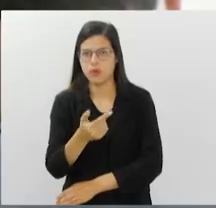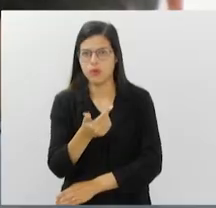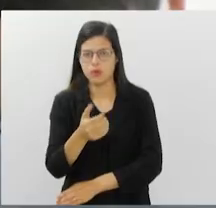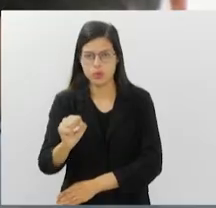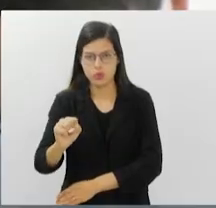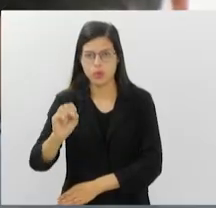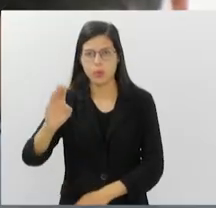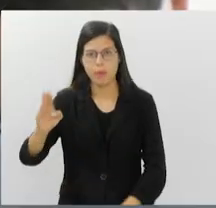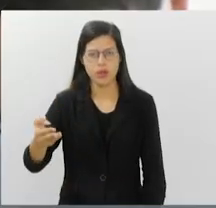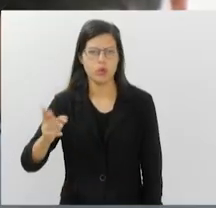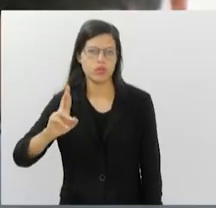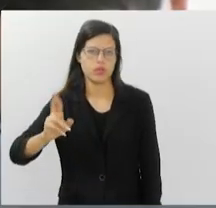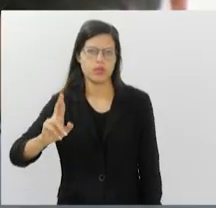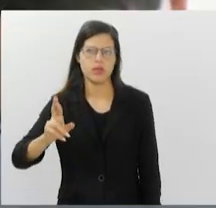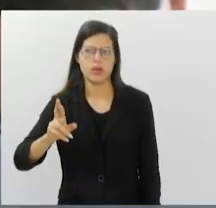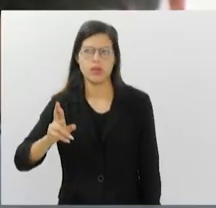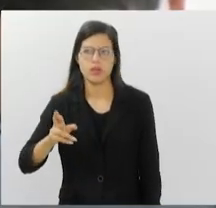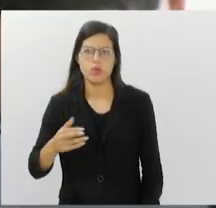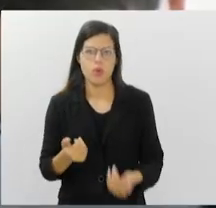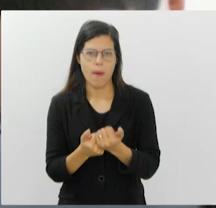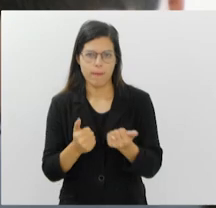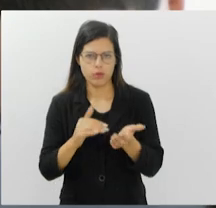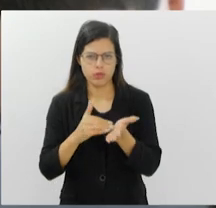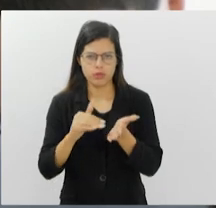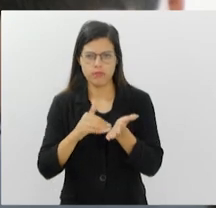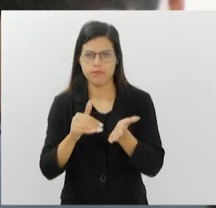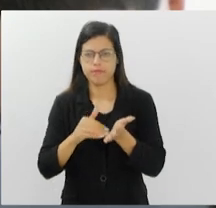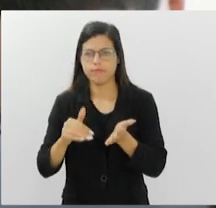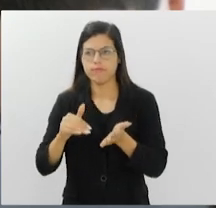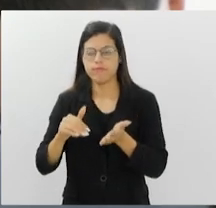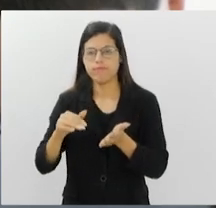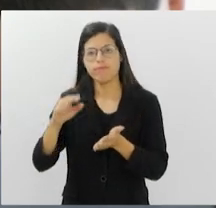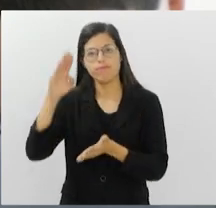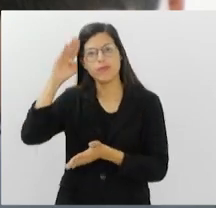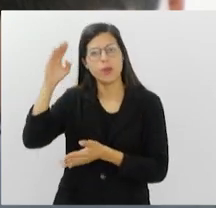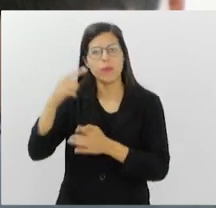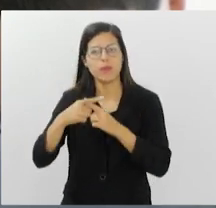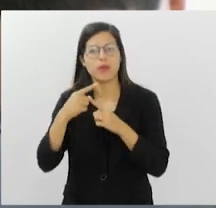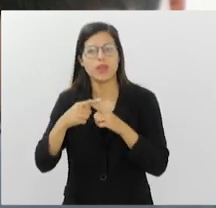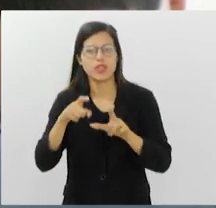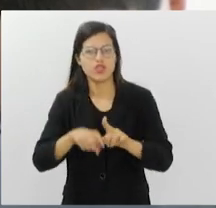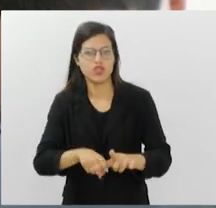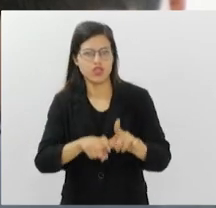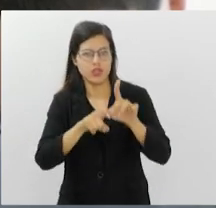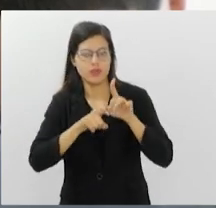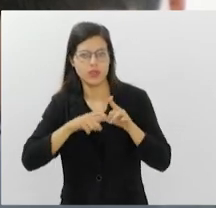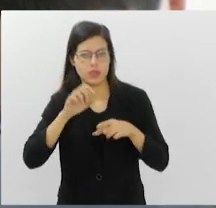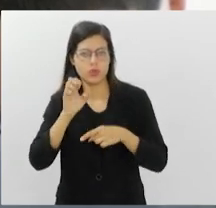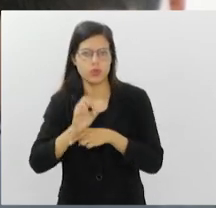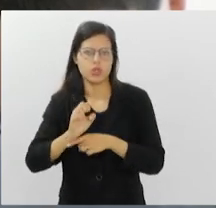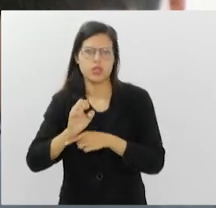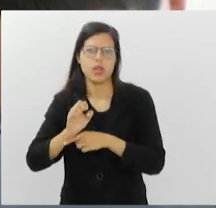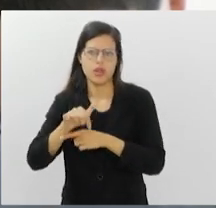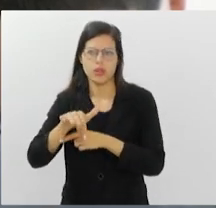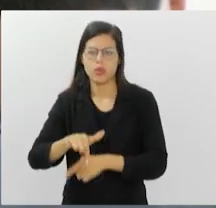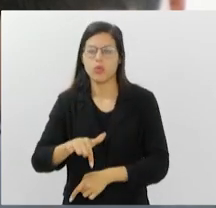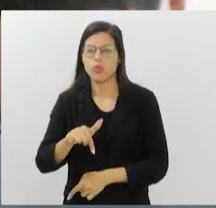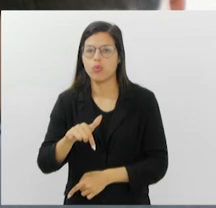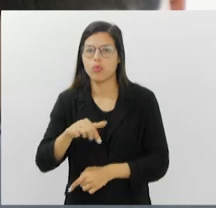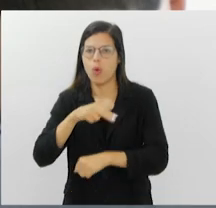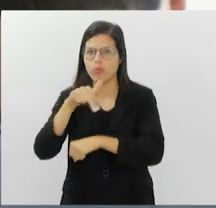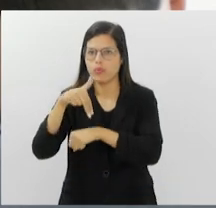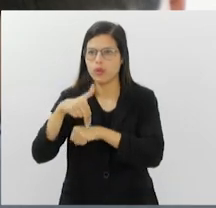reais. Segundo o subsecretário, a principal causa é a dívida do Estado com a União. Ele informou que a estimativa é que sejam